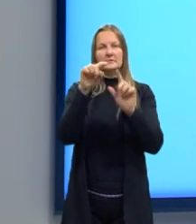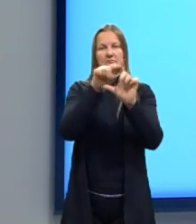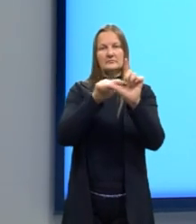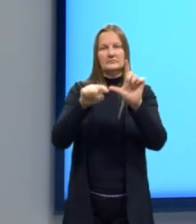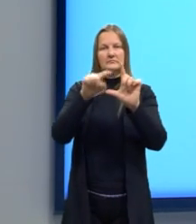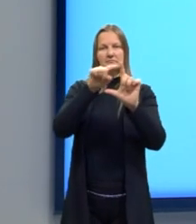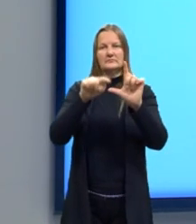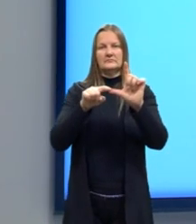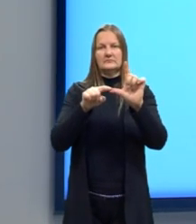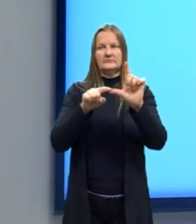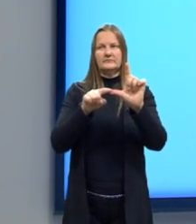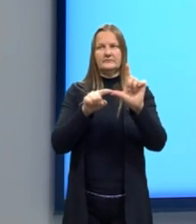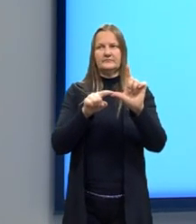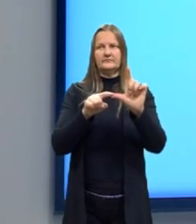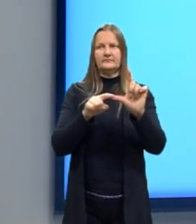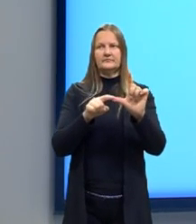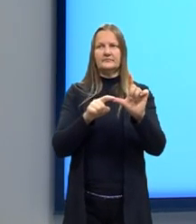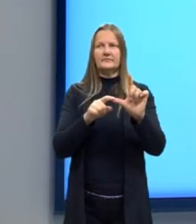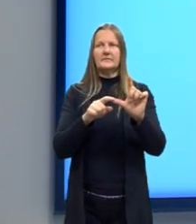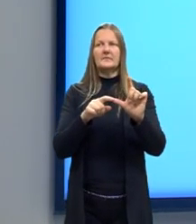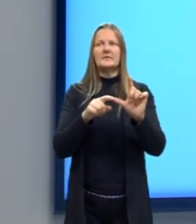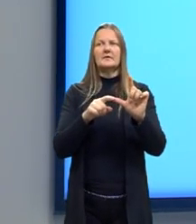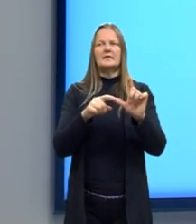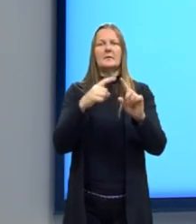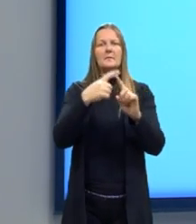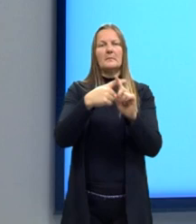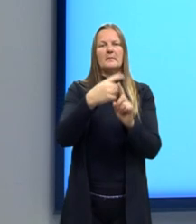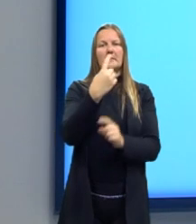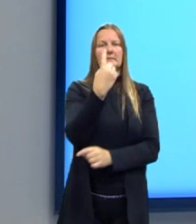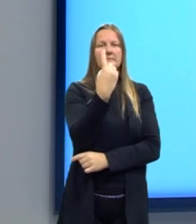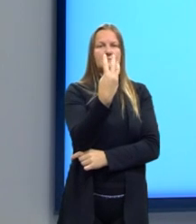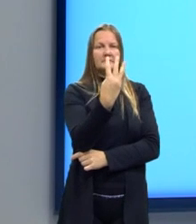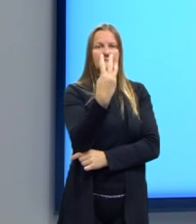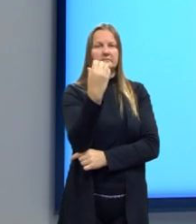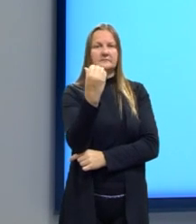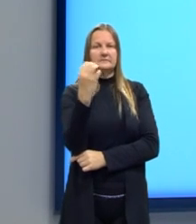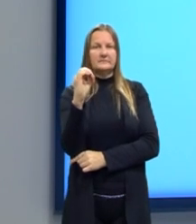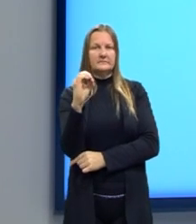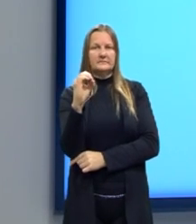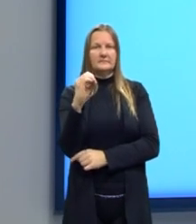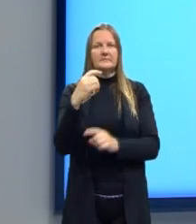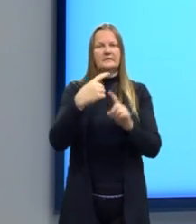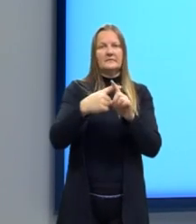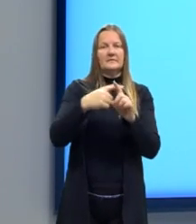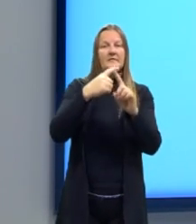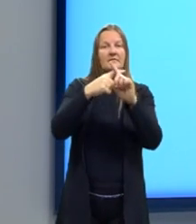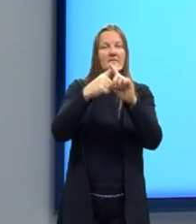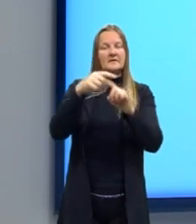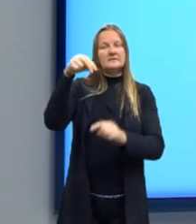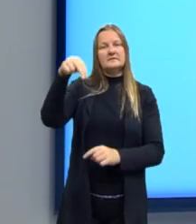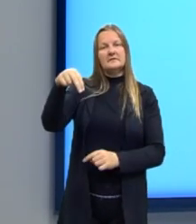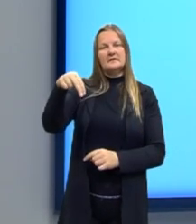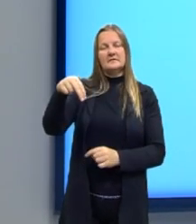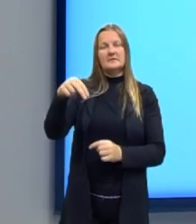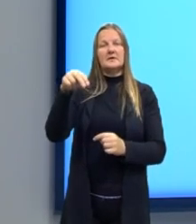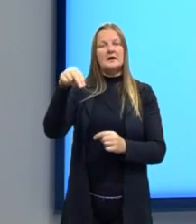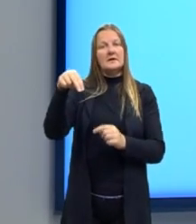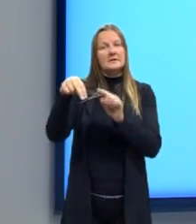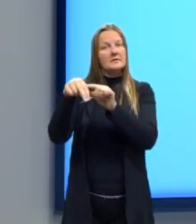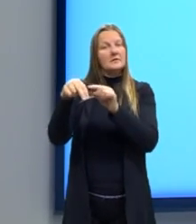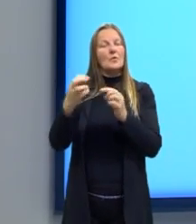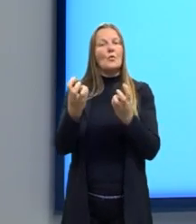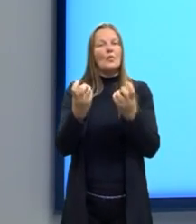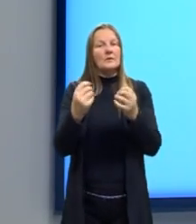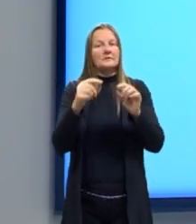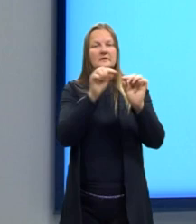graus ainda 150 mais 360 x n então aqui